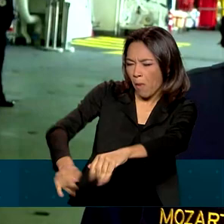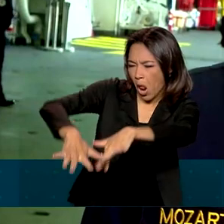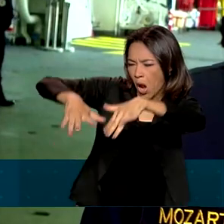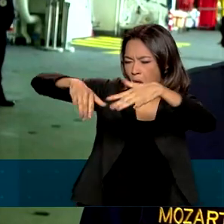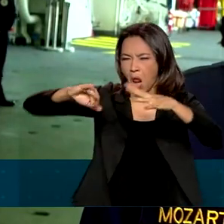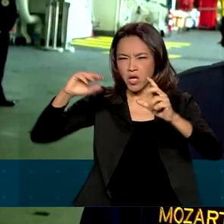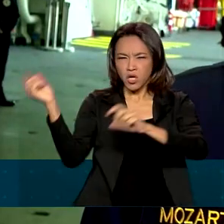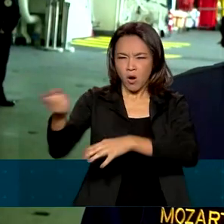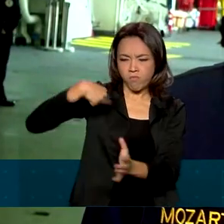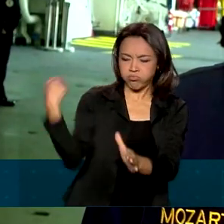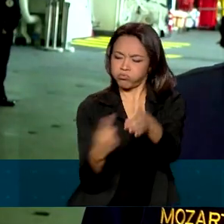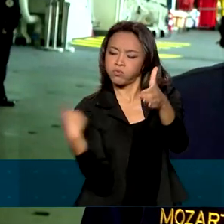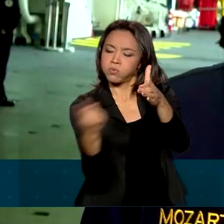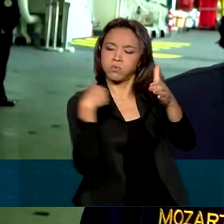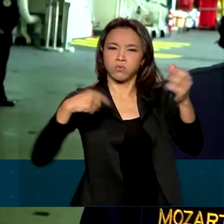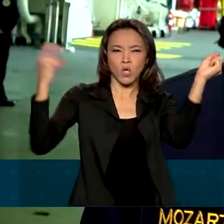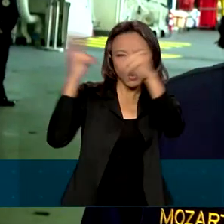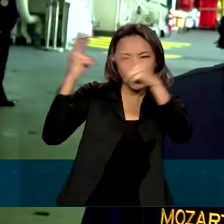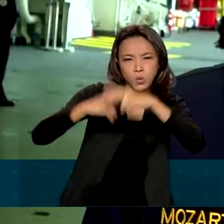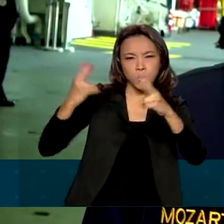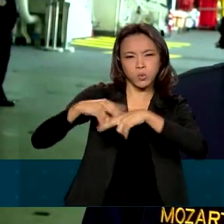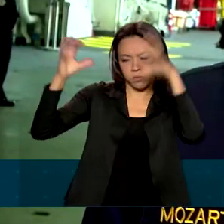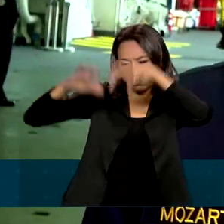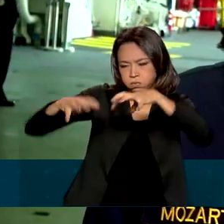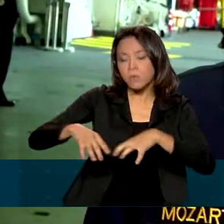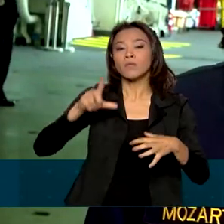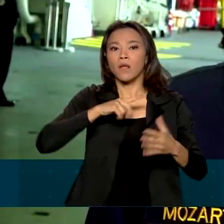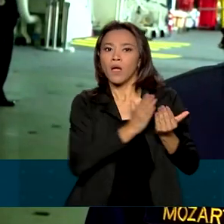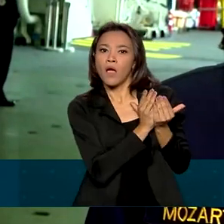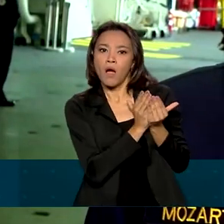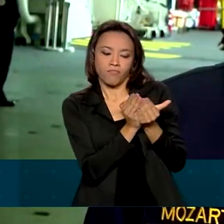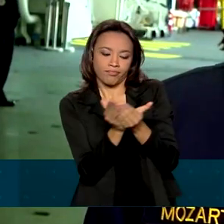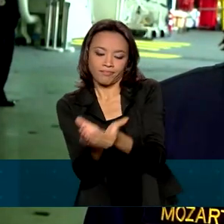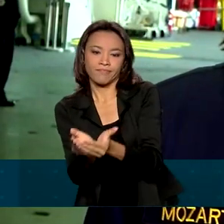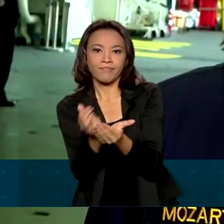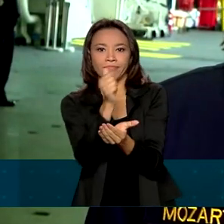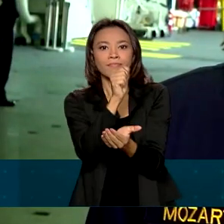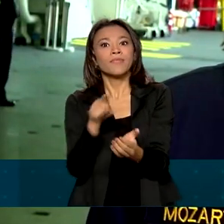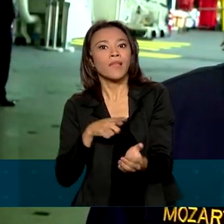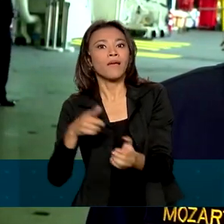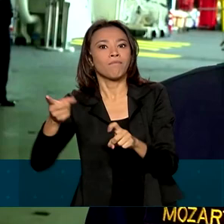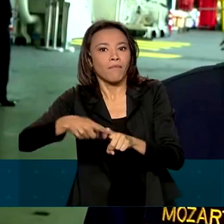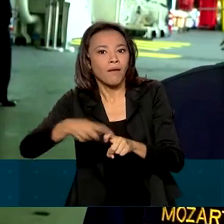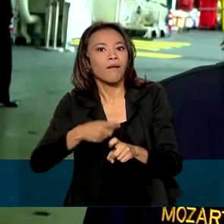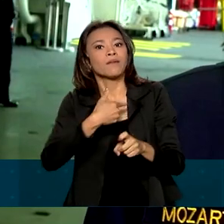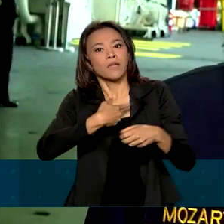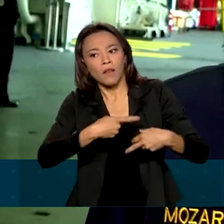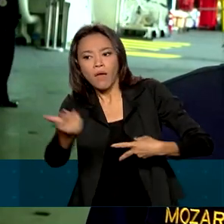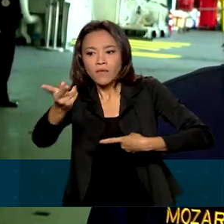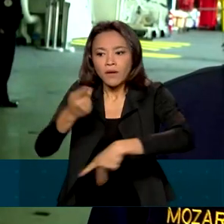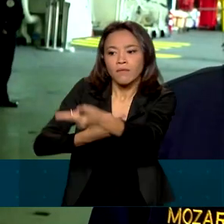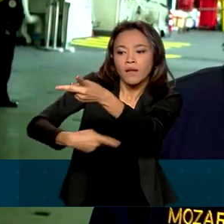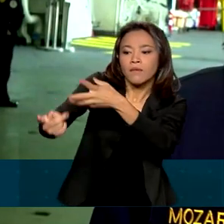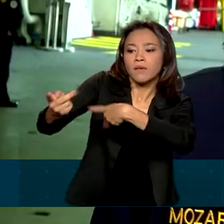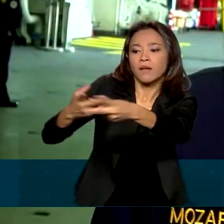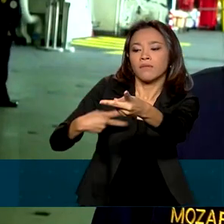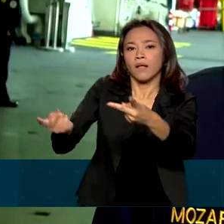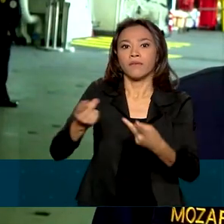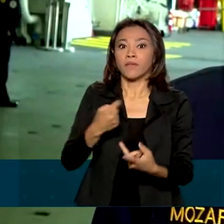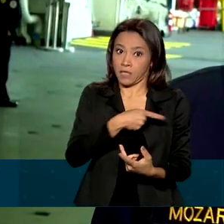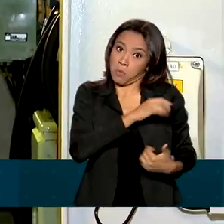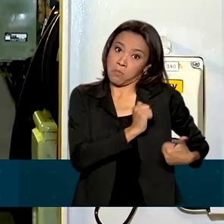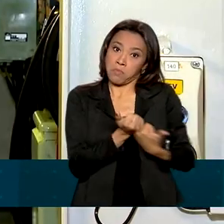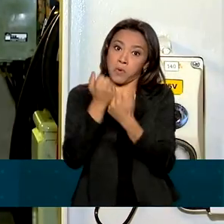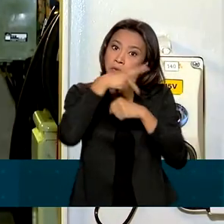temporais, furacões, como esse navio. Temos enfermaria, temos várias capacidades que nós podemos levar onde o interesse nacional assim